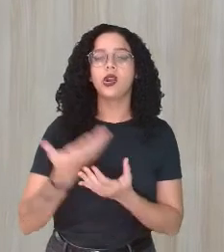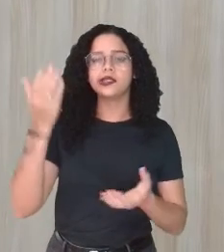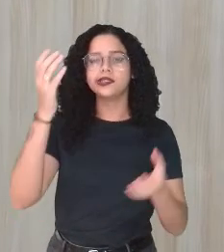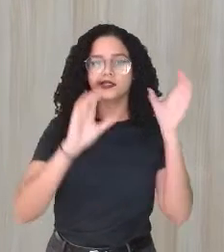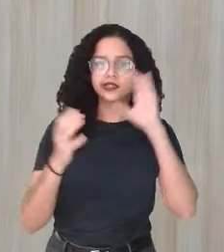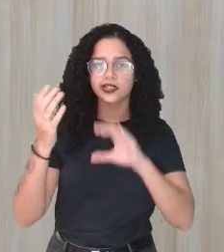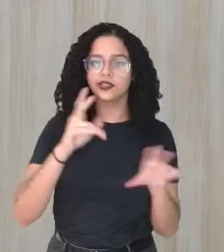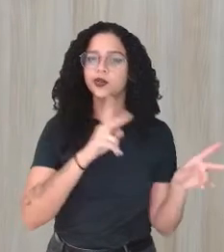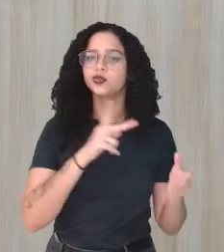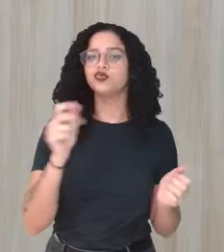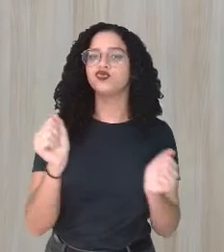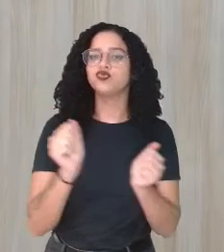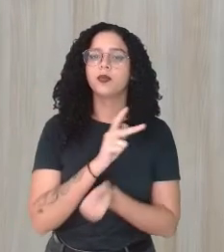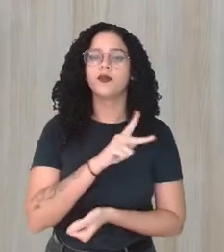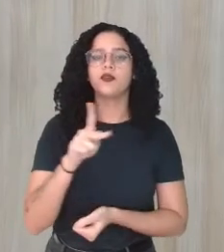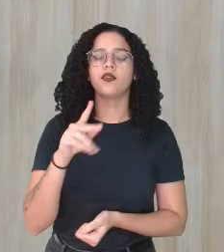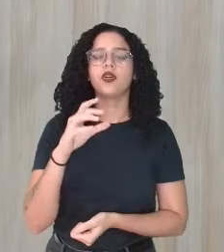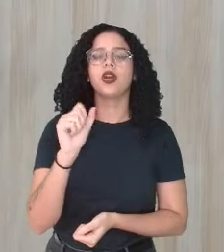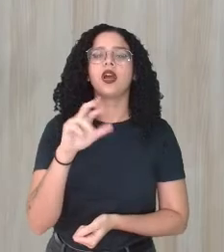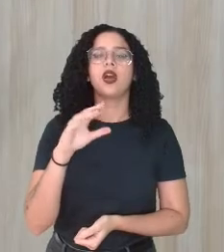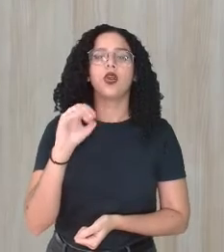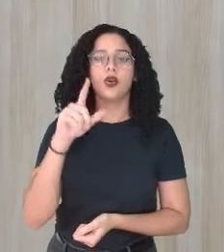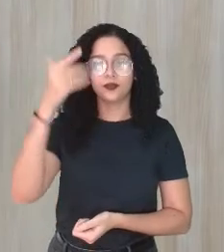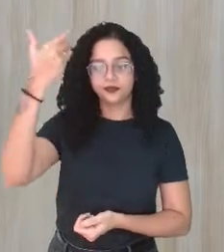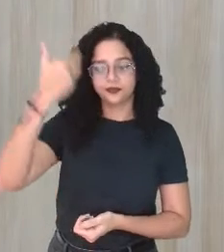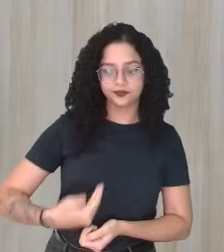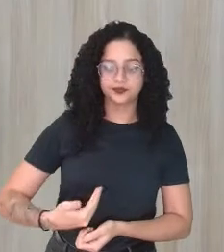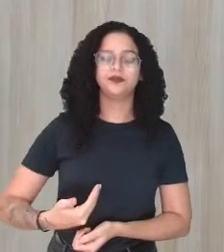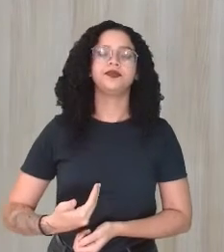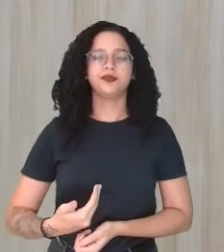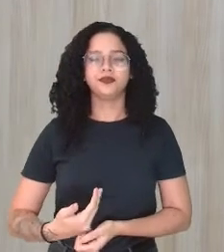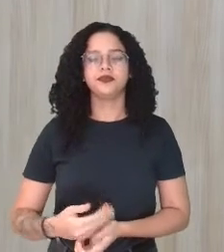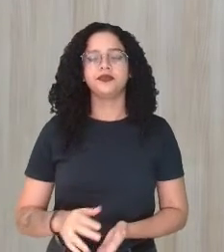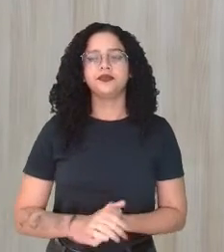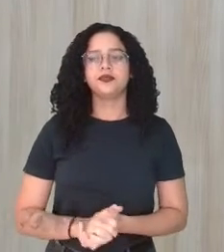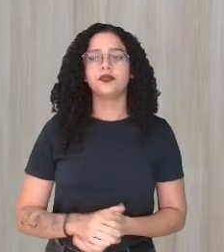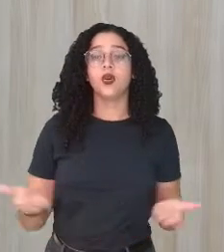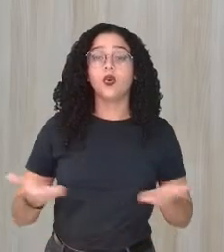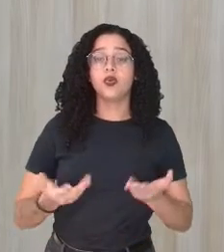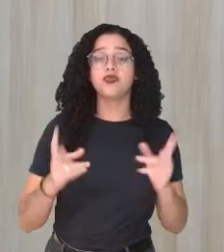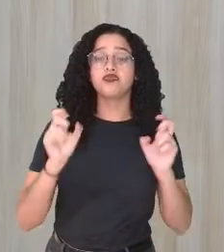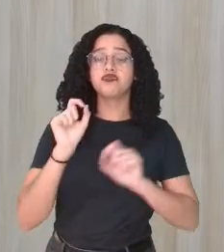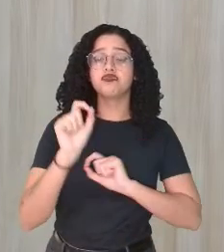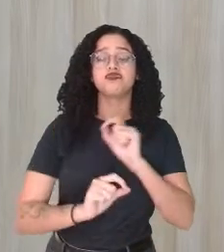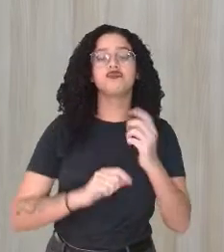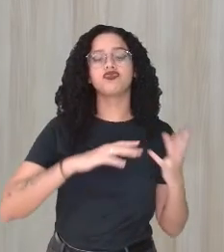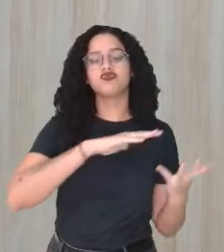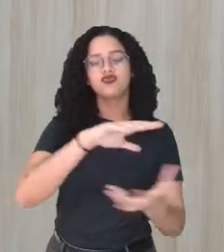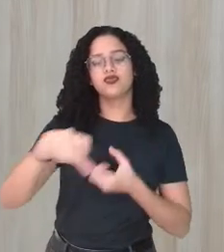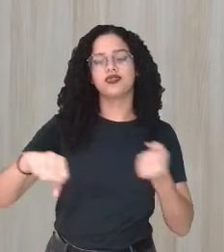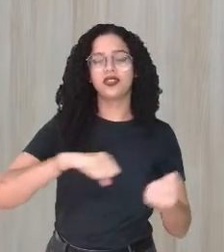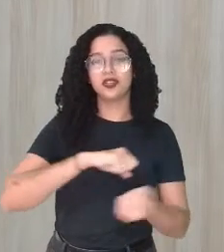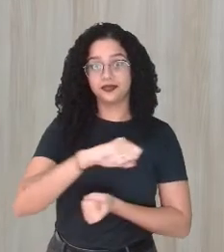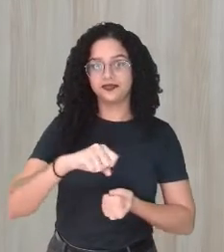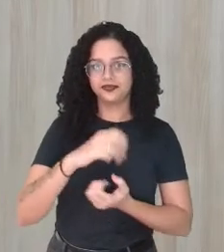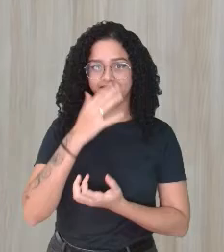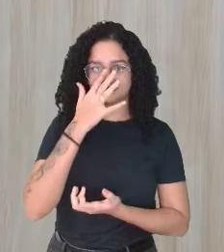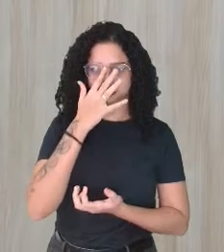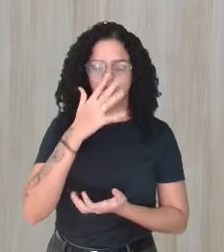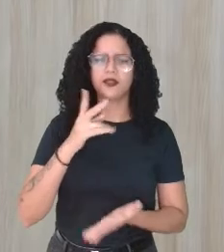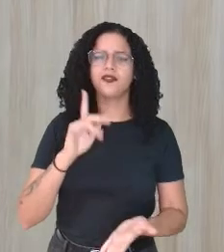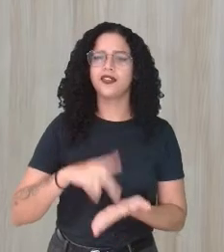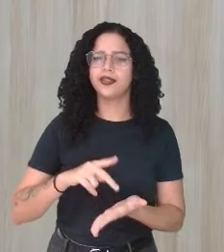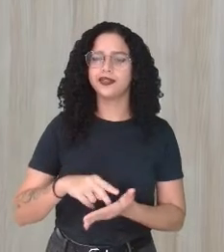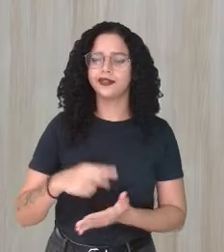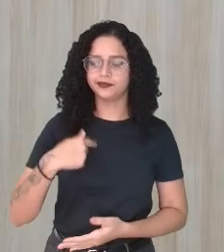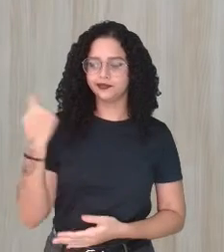ciências com a professora Carolina, que sou eu que vos fala. E aí, gente, hoje a gente vai ver sustentabilidade, hein? Pois é, eu não